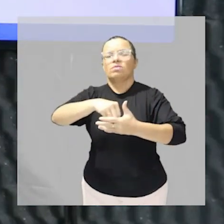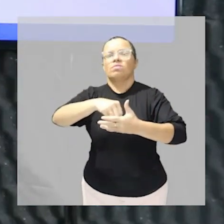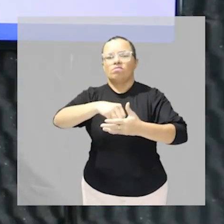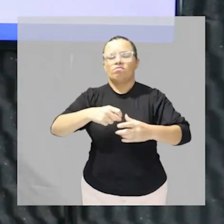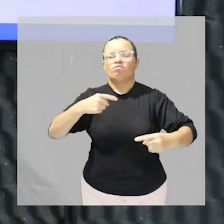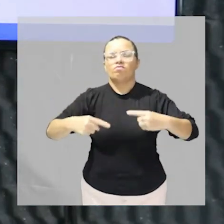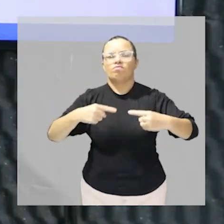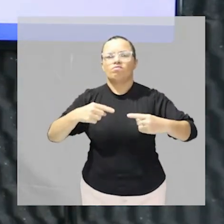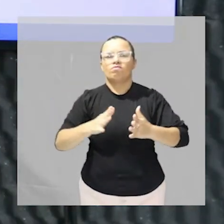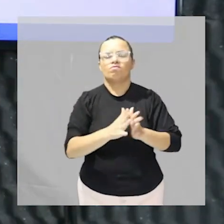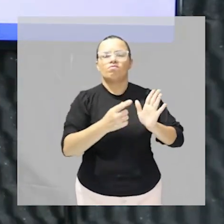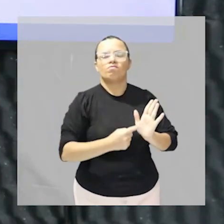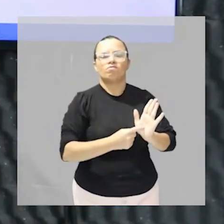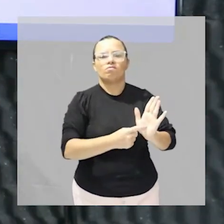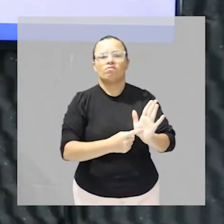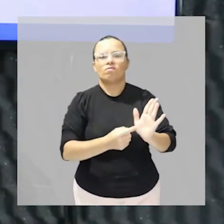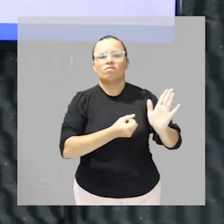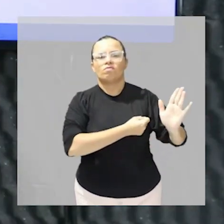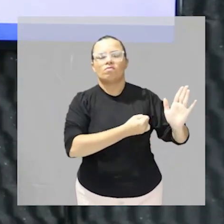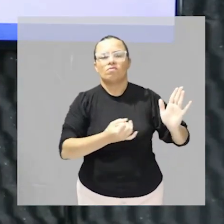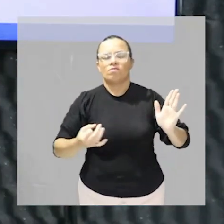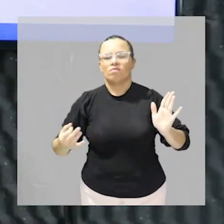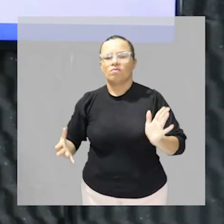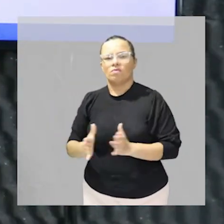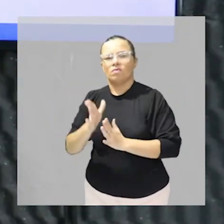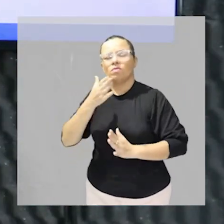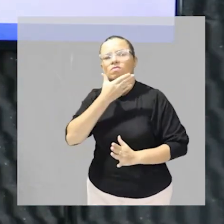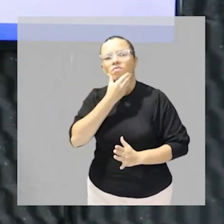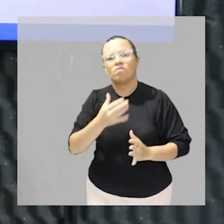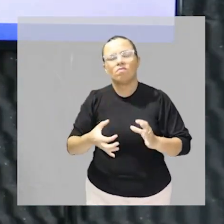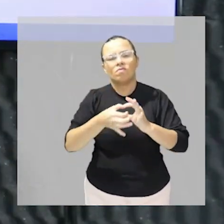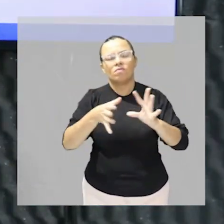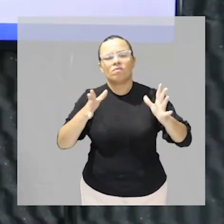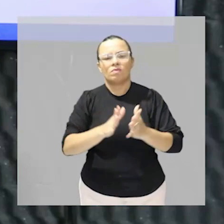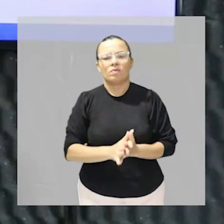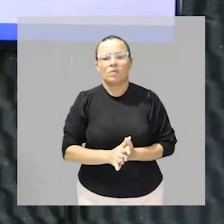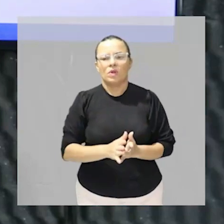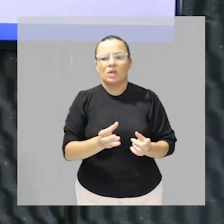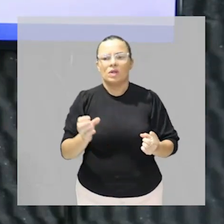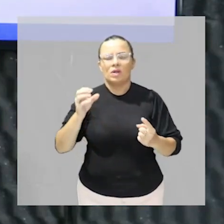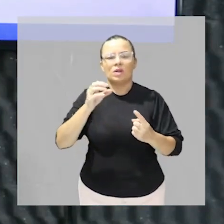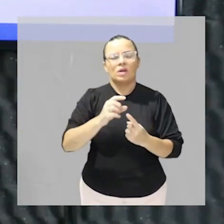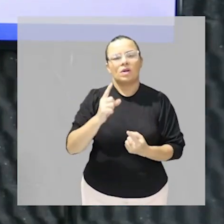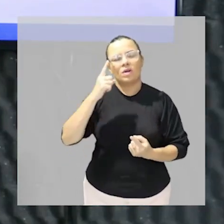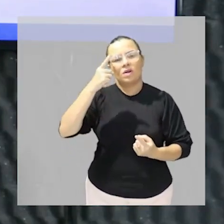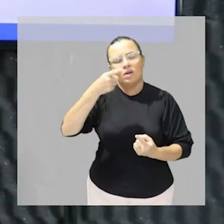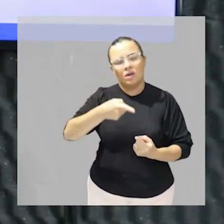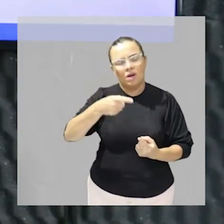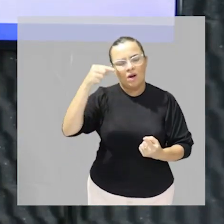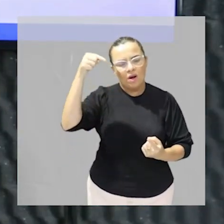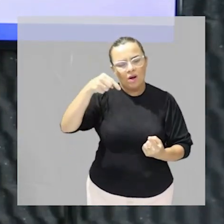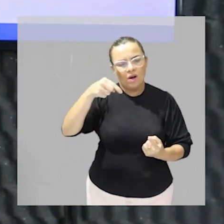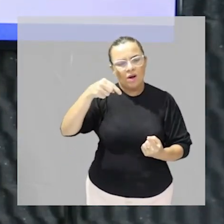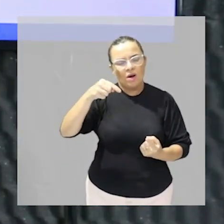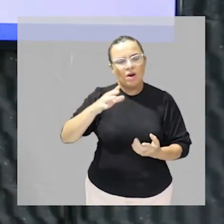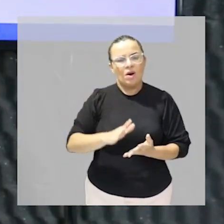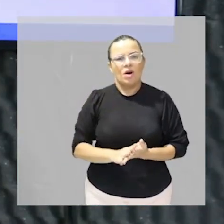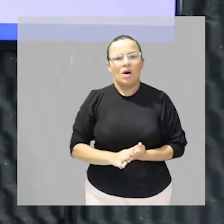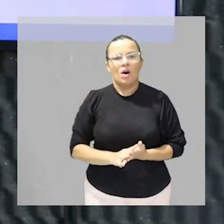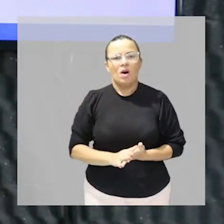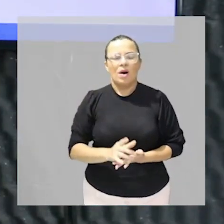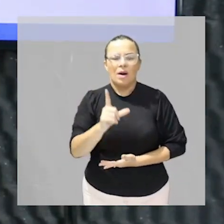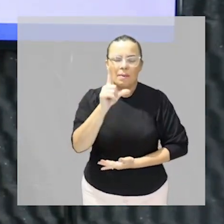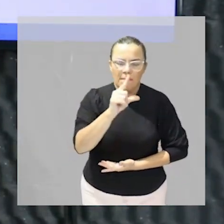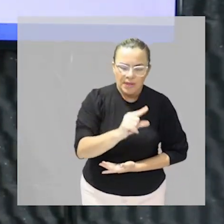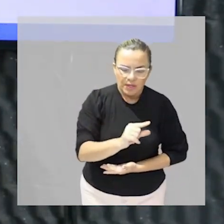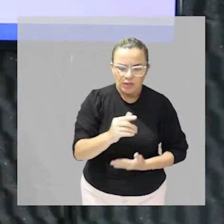Que mostra que o número de homens livres e cidadãos na aristocracia, na oligarquia, é menor do que uma democracia. Então qual o